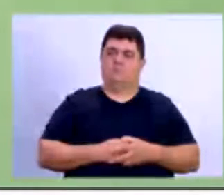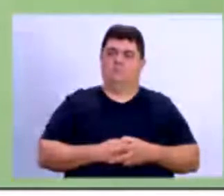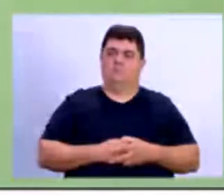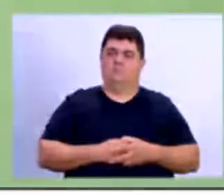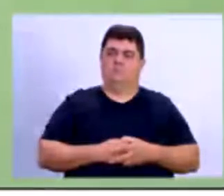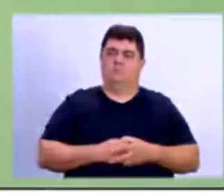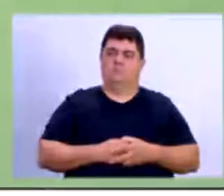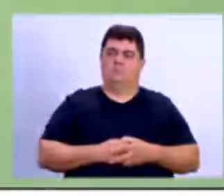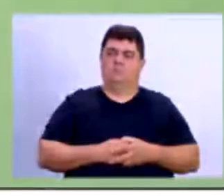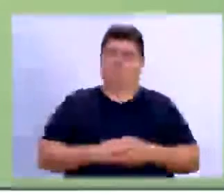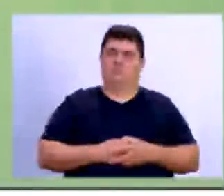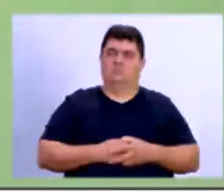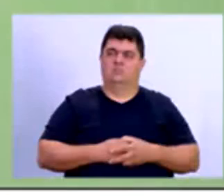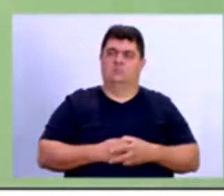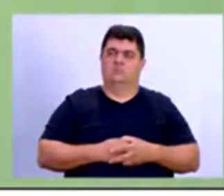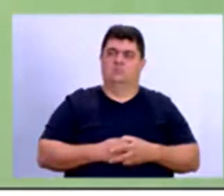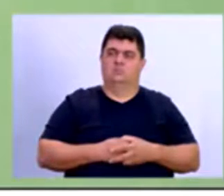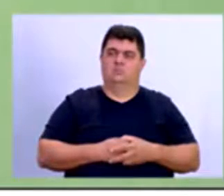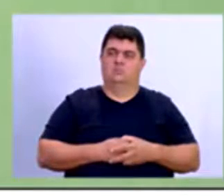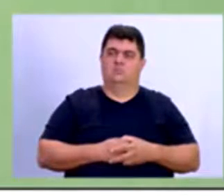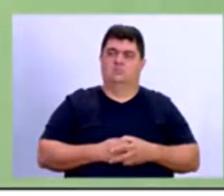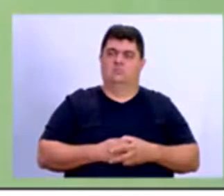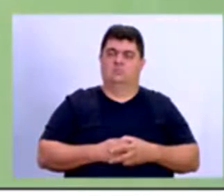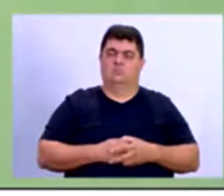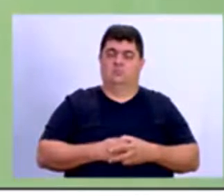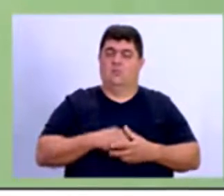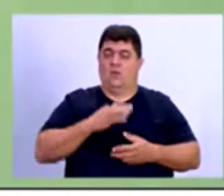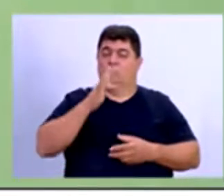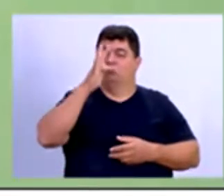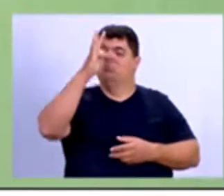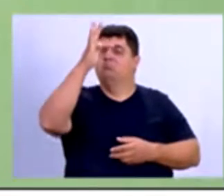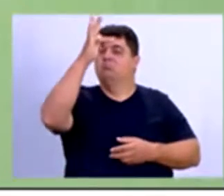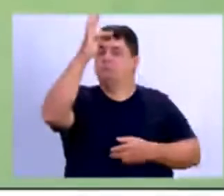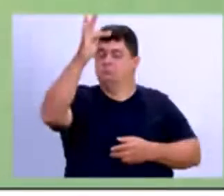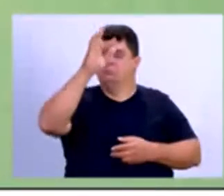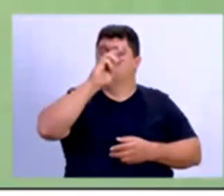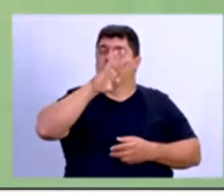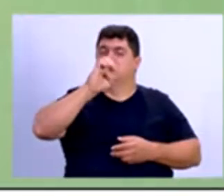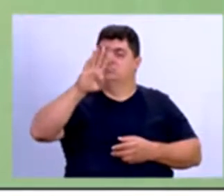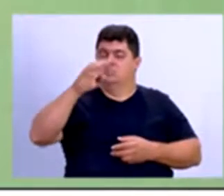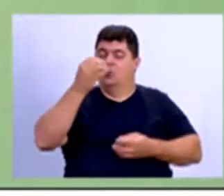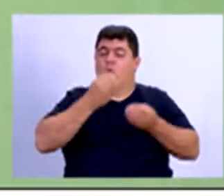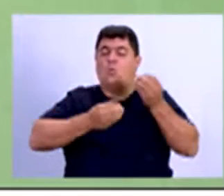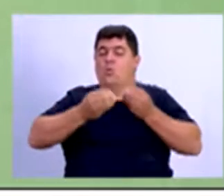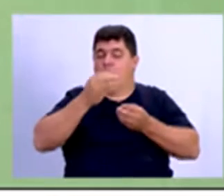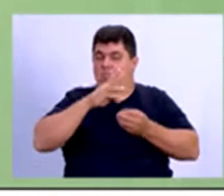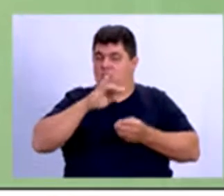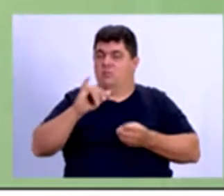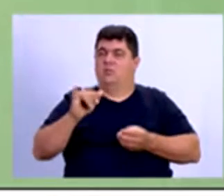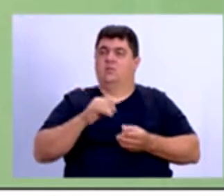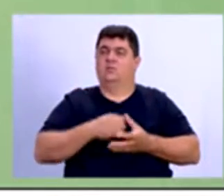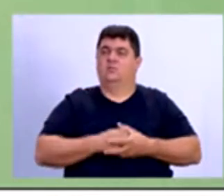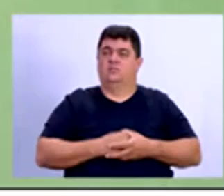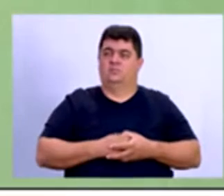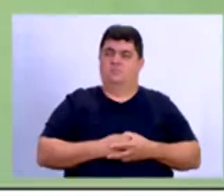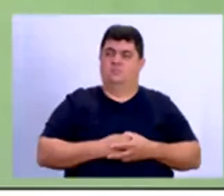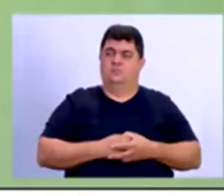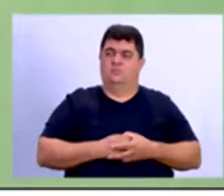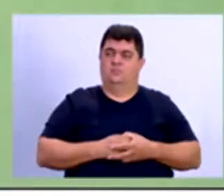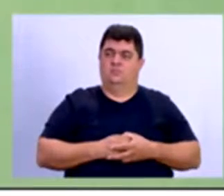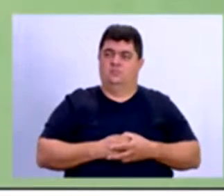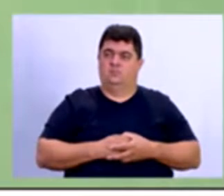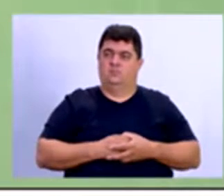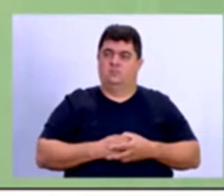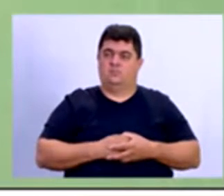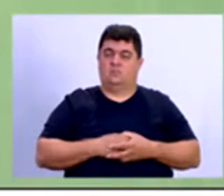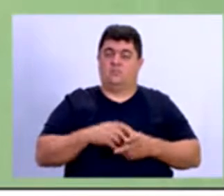futuro que vem por aí como eu disse a semântica busca conclusões próprias dessas músicas aí vem